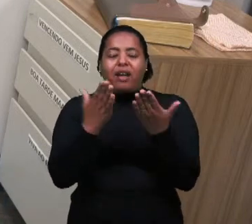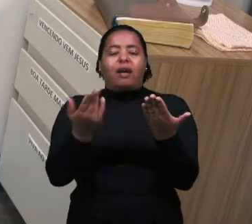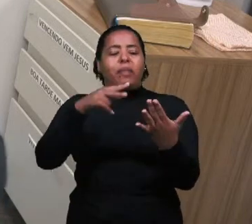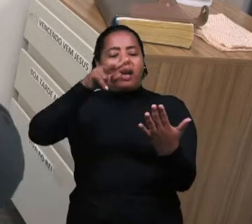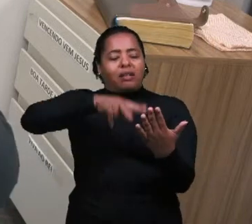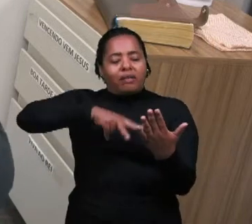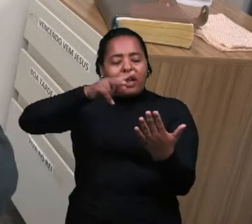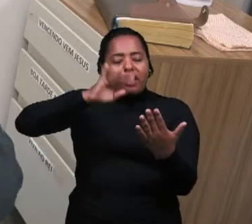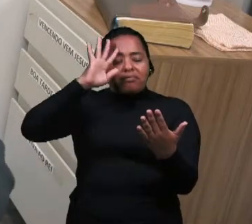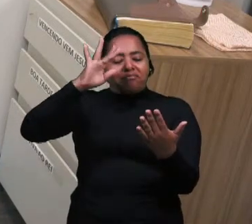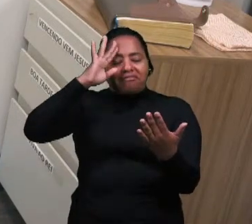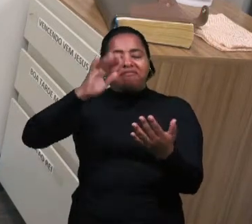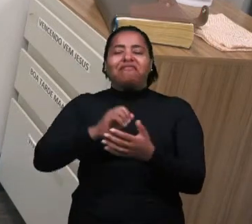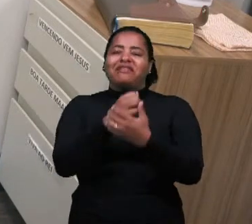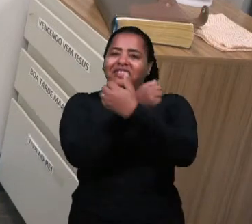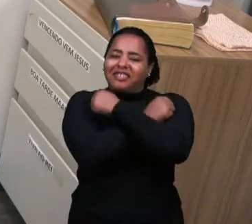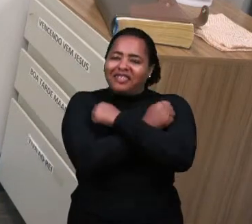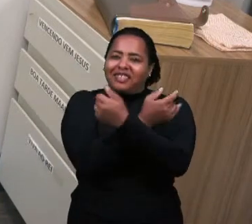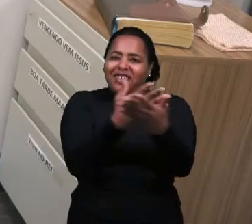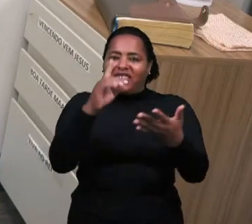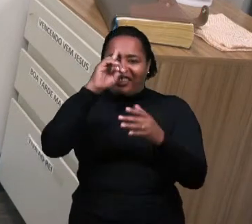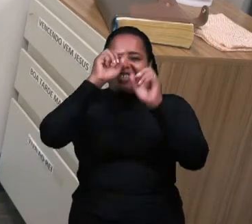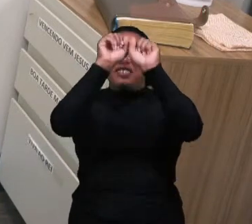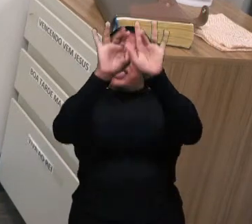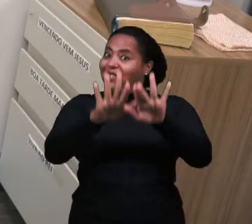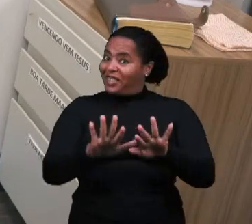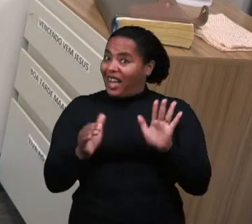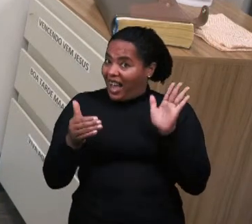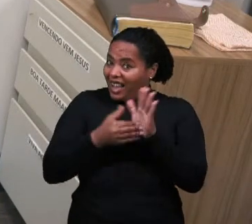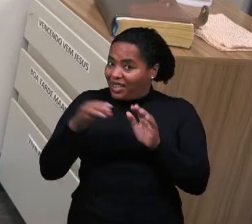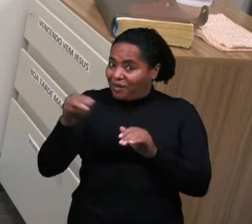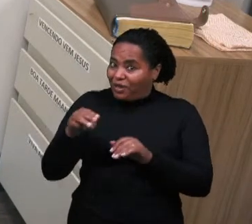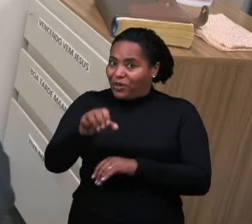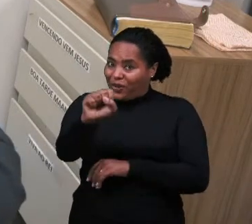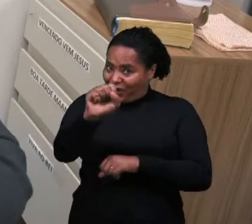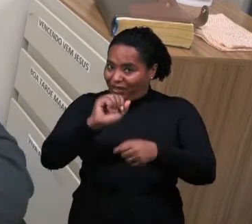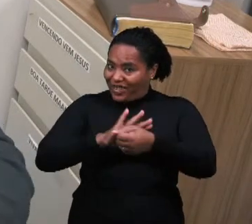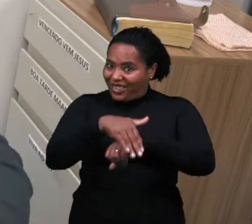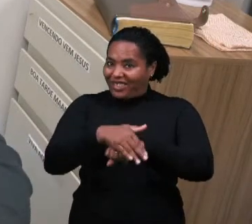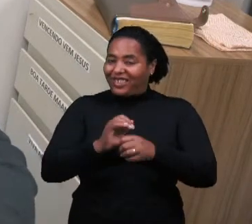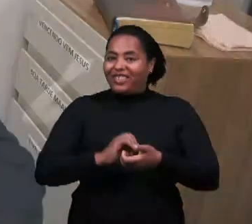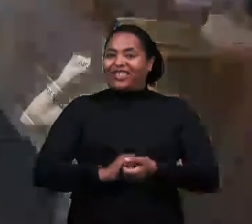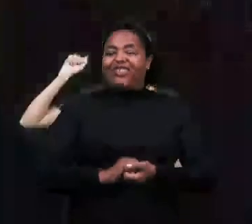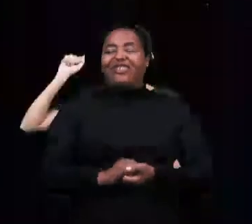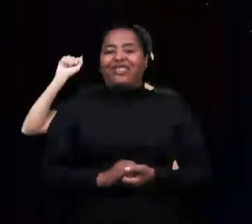palavra do Senhor. Um grande abraço. Que Deus abençoe. Até daqui a pouco, hein? Às 8 da noite.